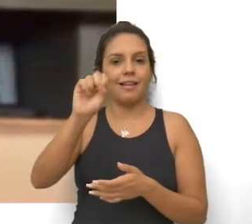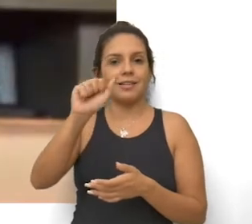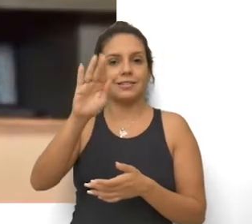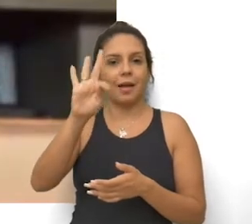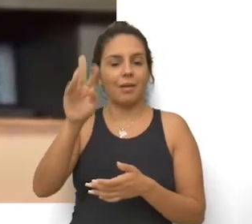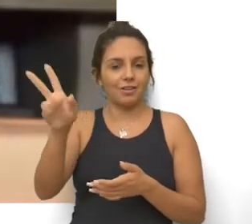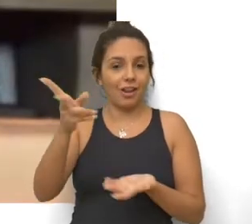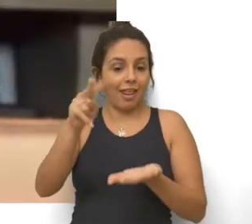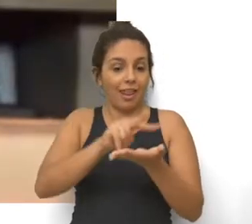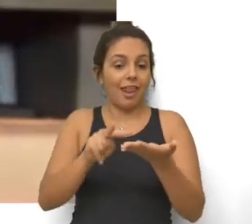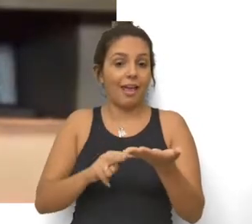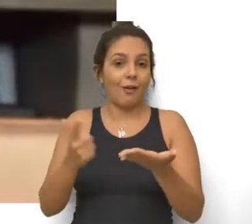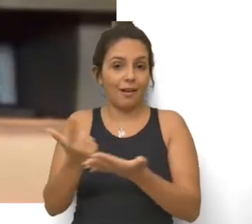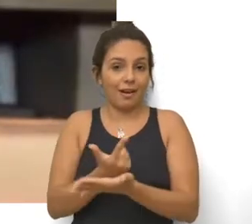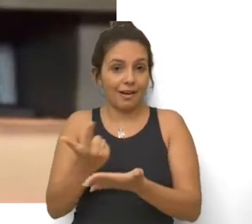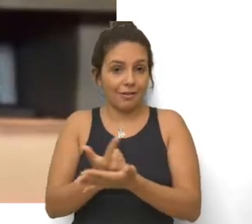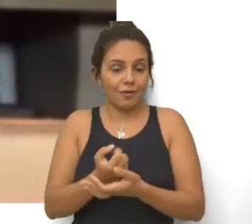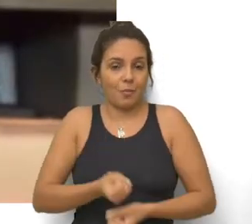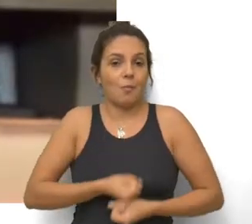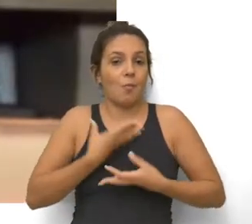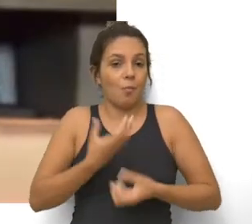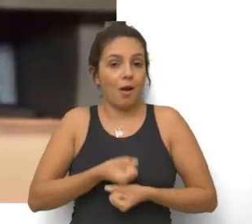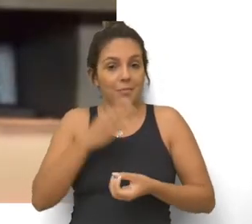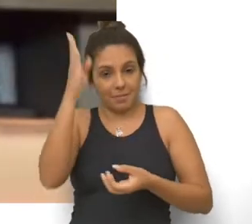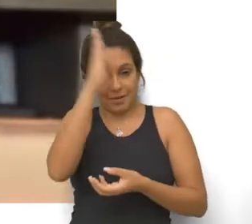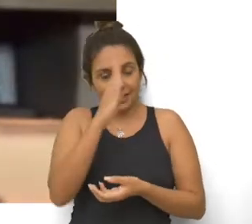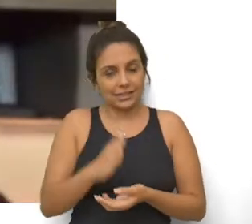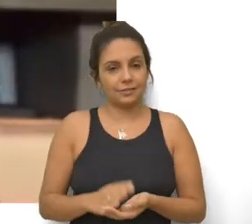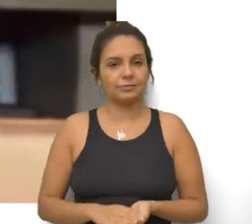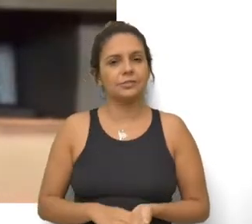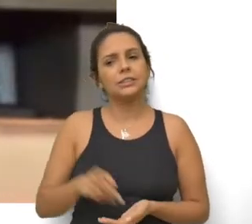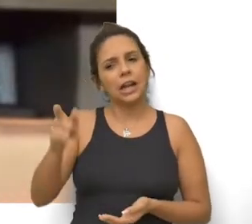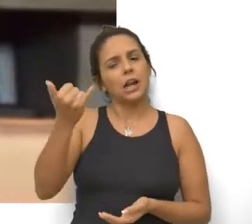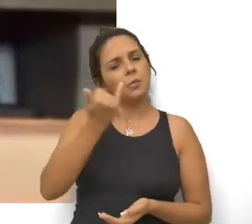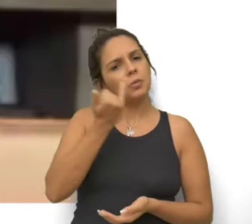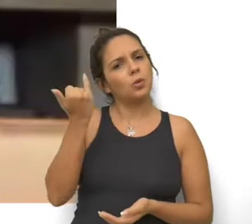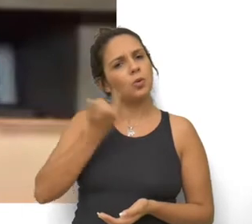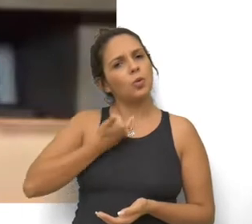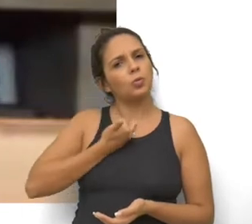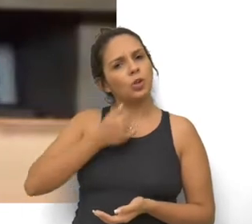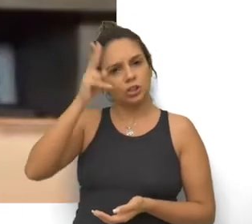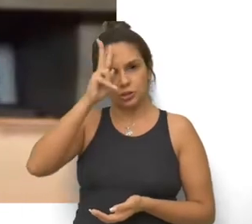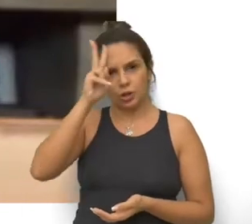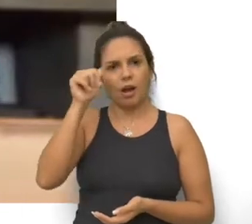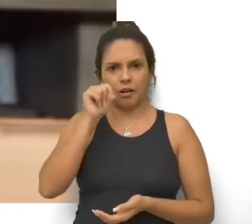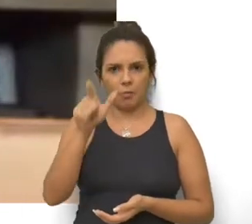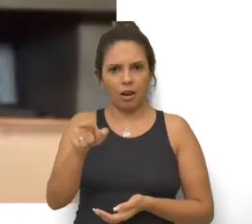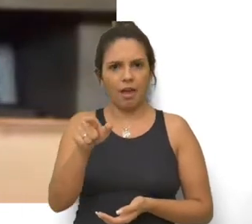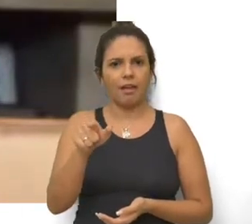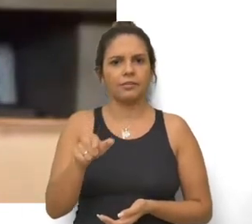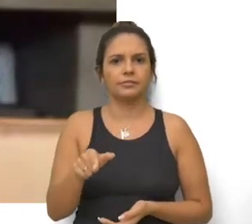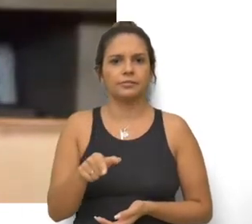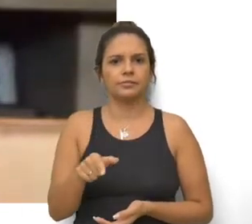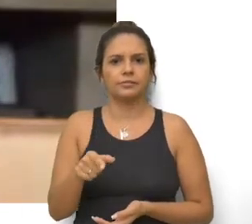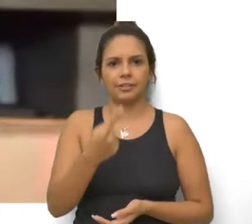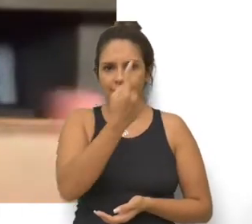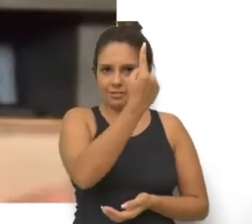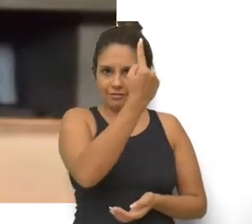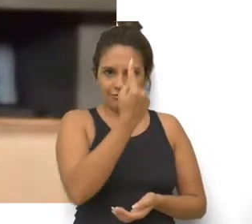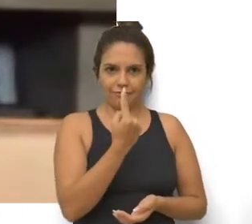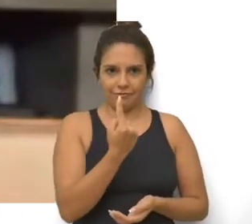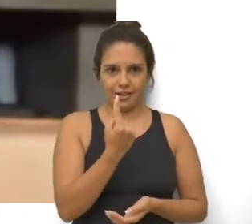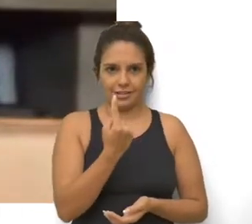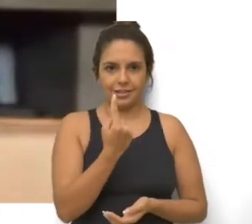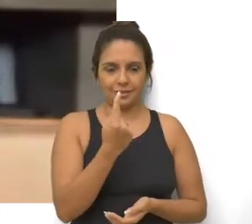acabado de ler o livro Poemas do Brasil. E ela começou a me contar a história da vinda da Bishop